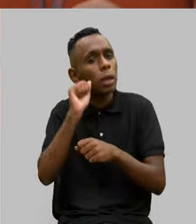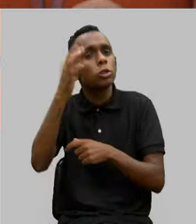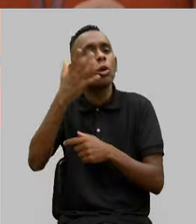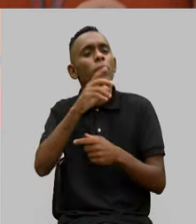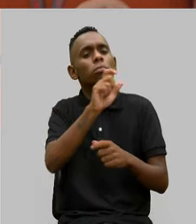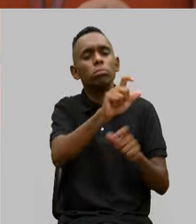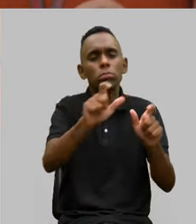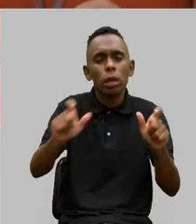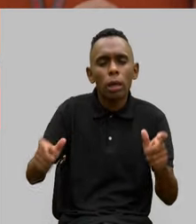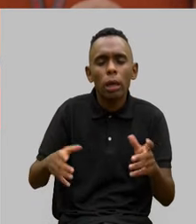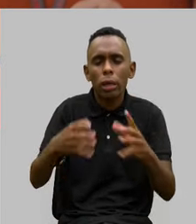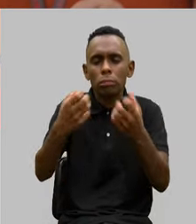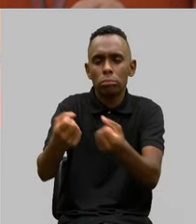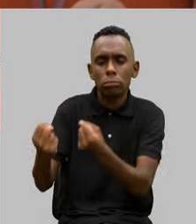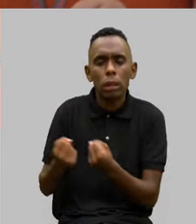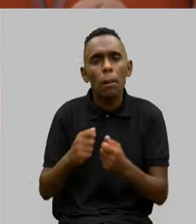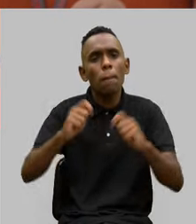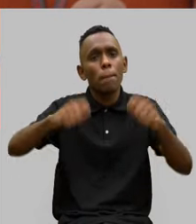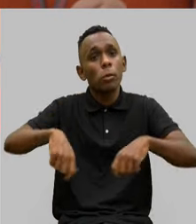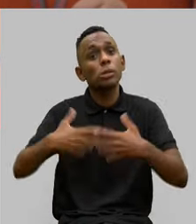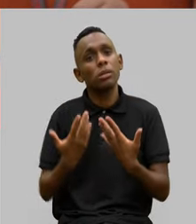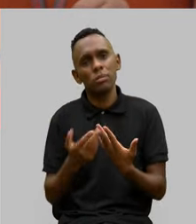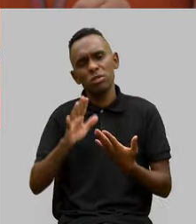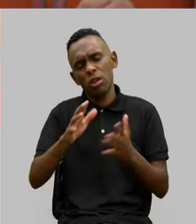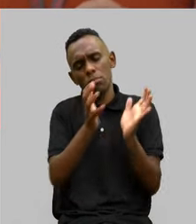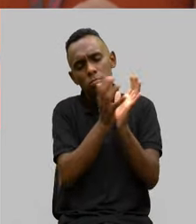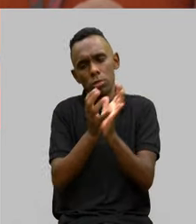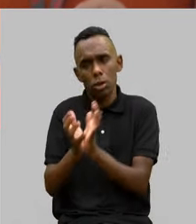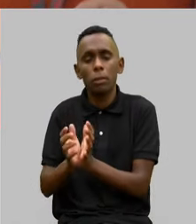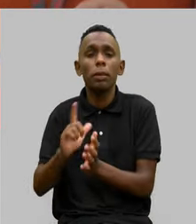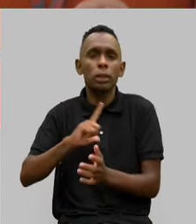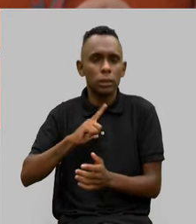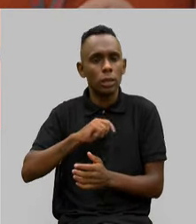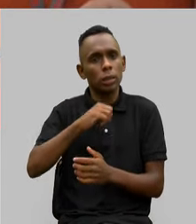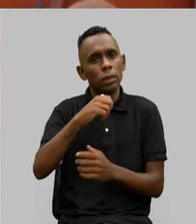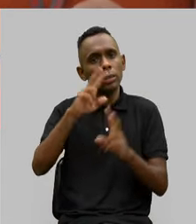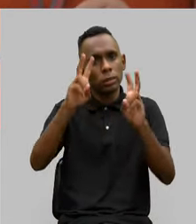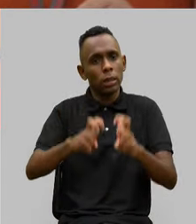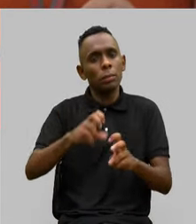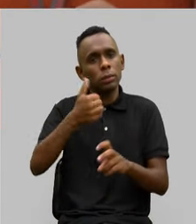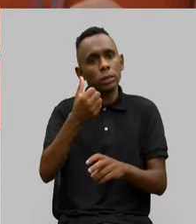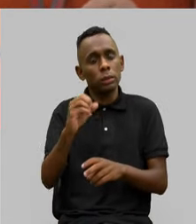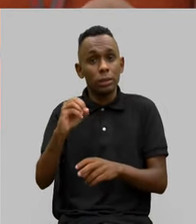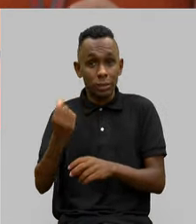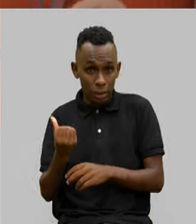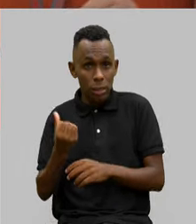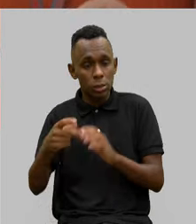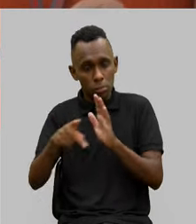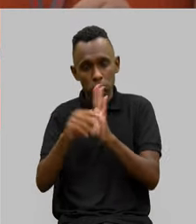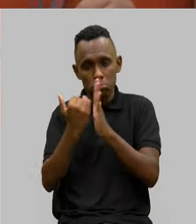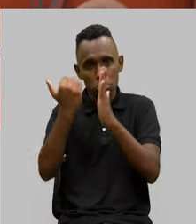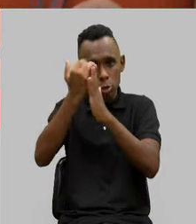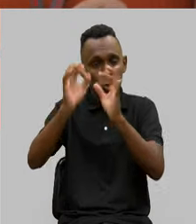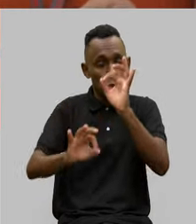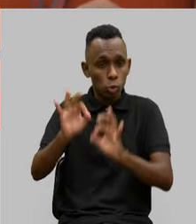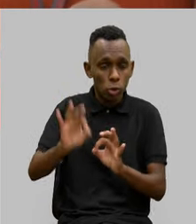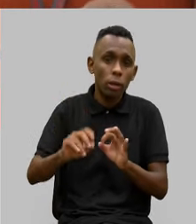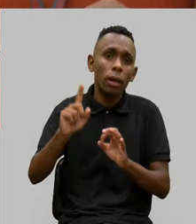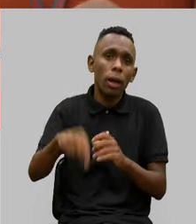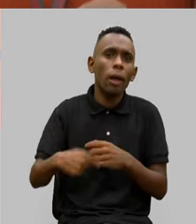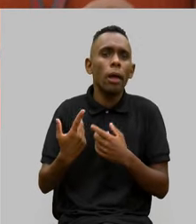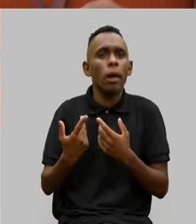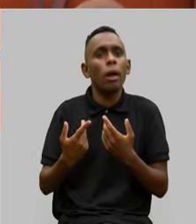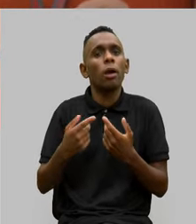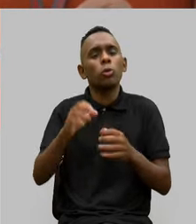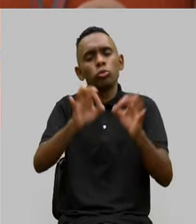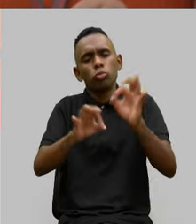casos né Isso já tá mais ou menos pacificado no tema 106 do Superior Tribunal de Justiça que é é o critério